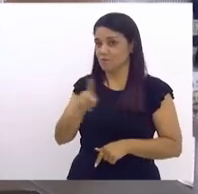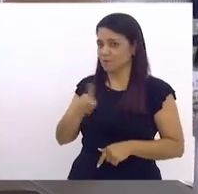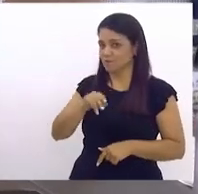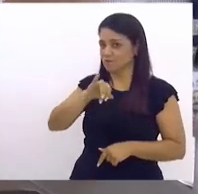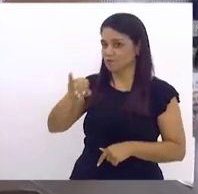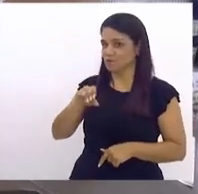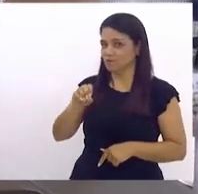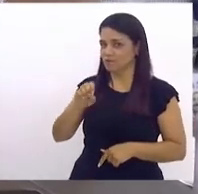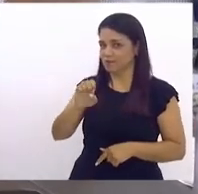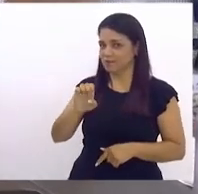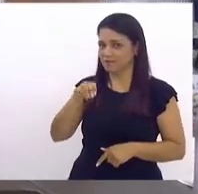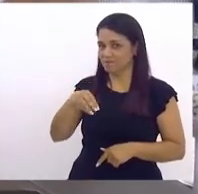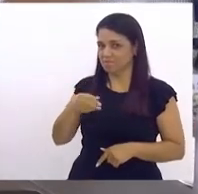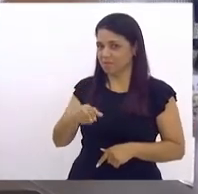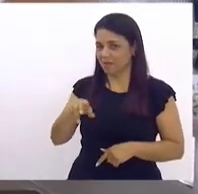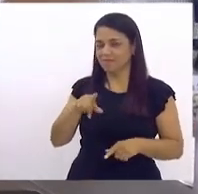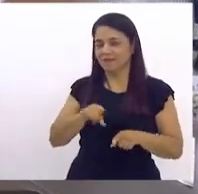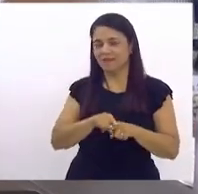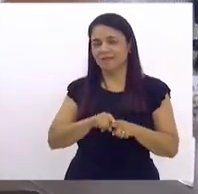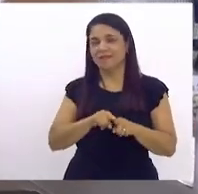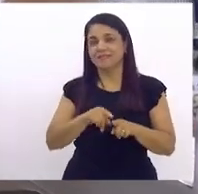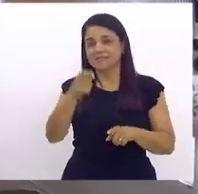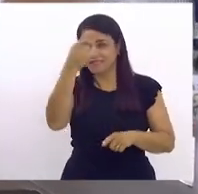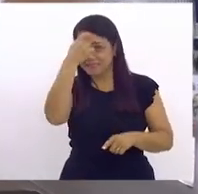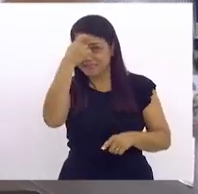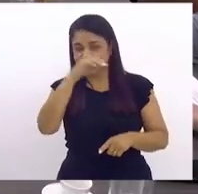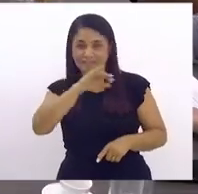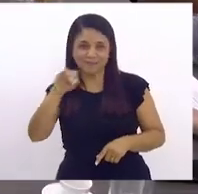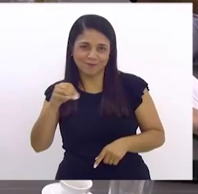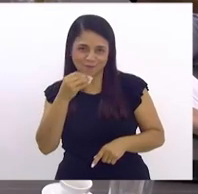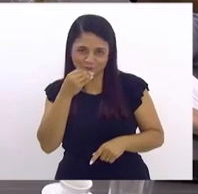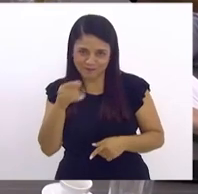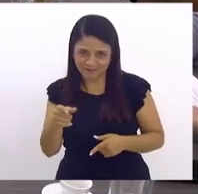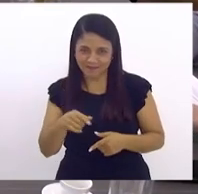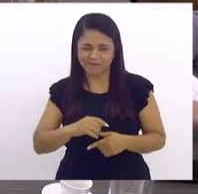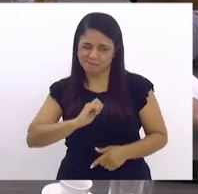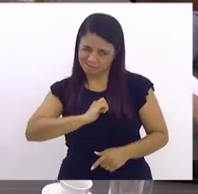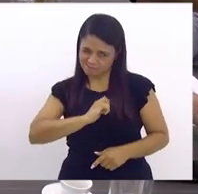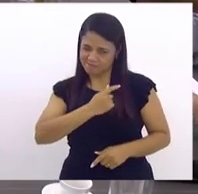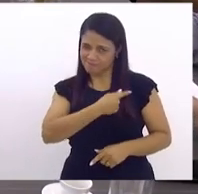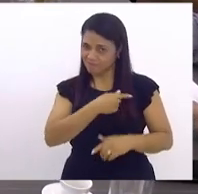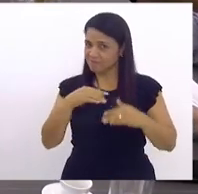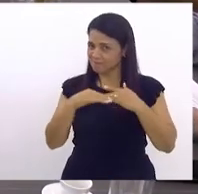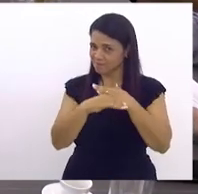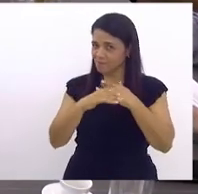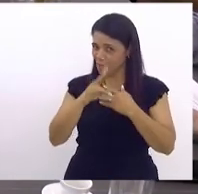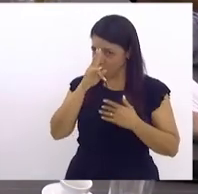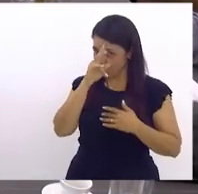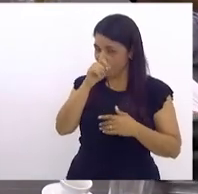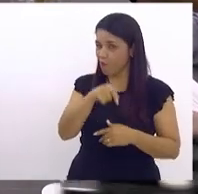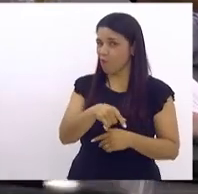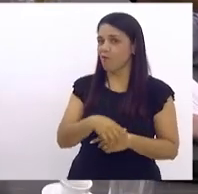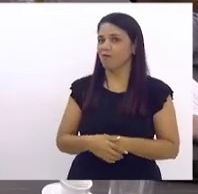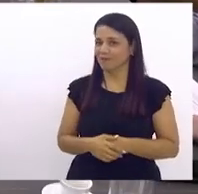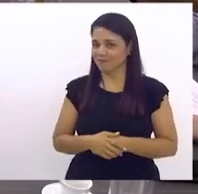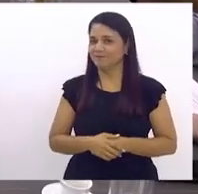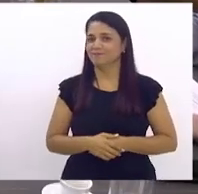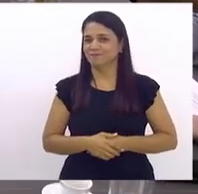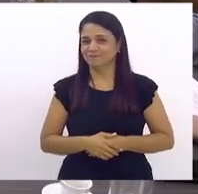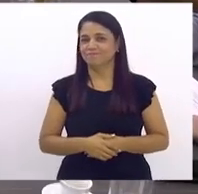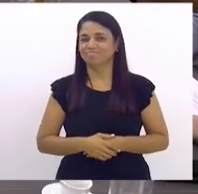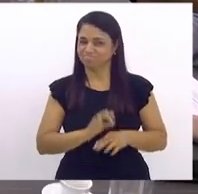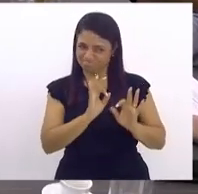senso de oportunidade. Claro. Tem o faro. São Gonçalo é forte demais também. Com